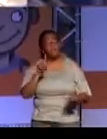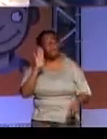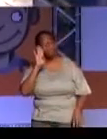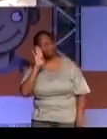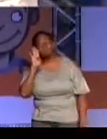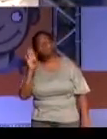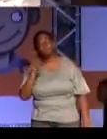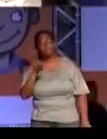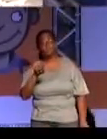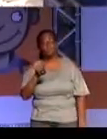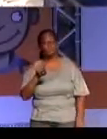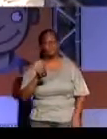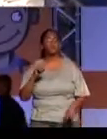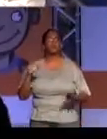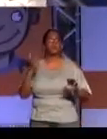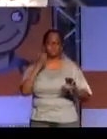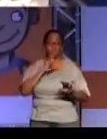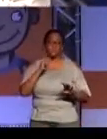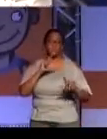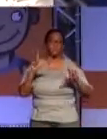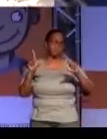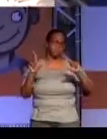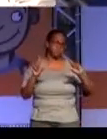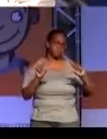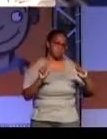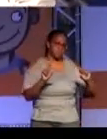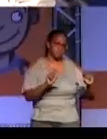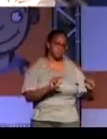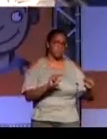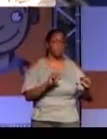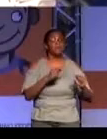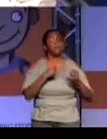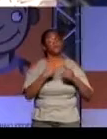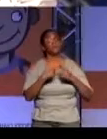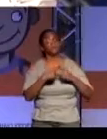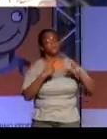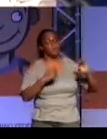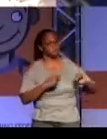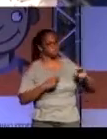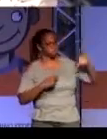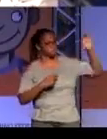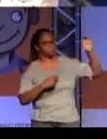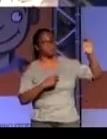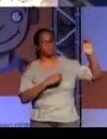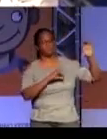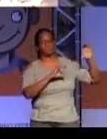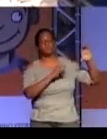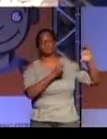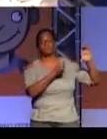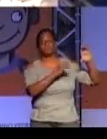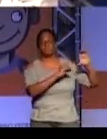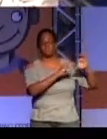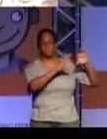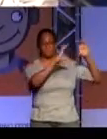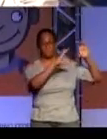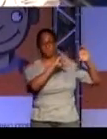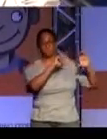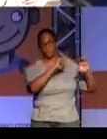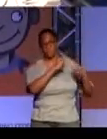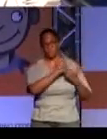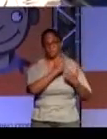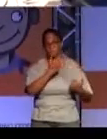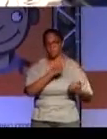prioridade, que foi traduzida no aumento do orçamento do Ministério. Foram hoje de